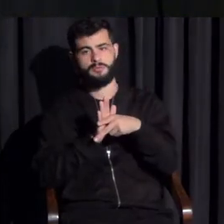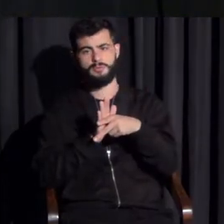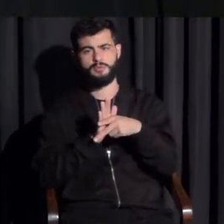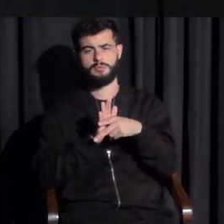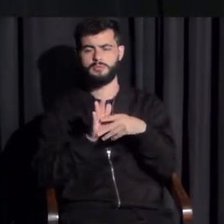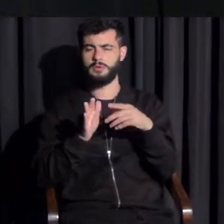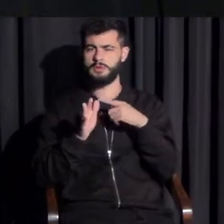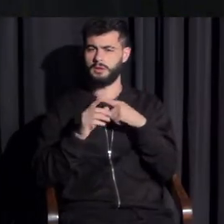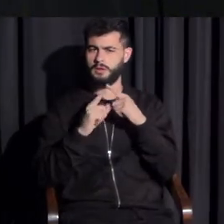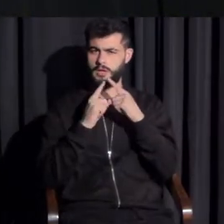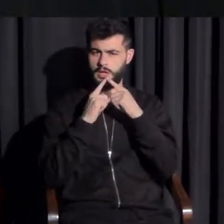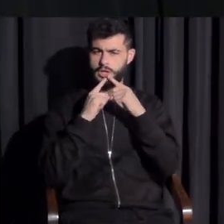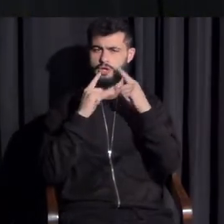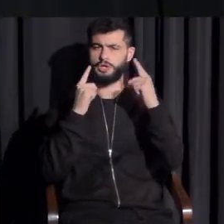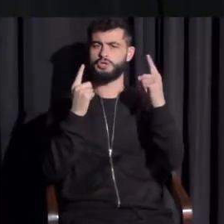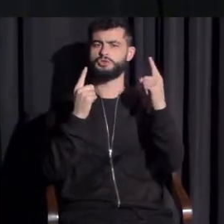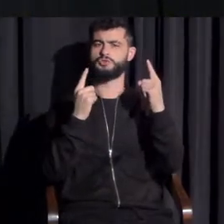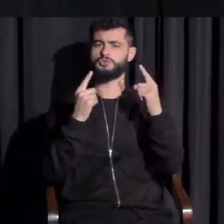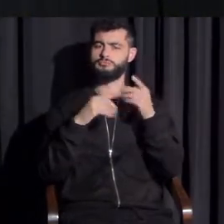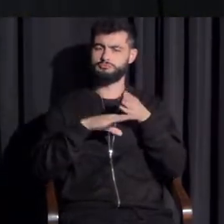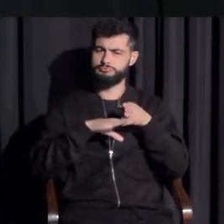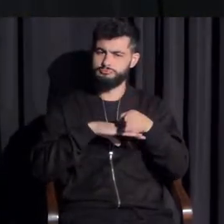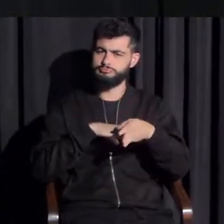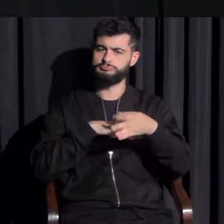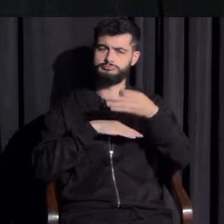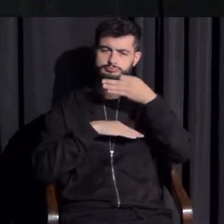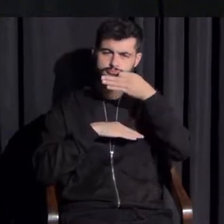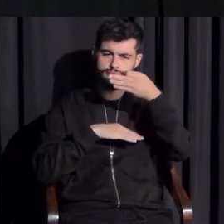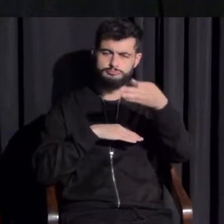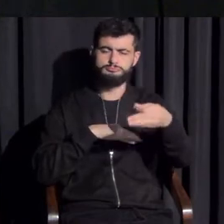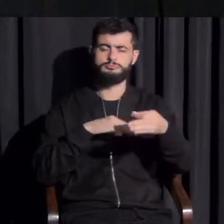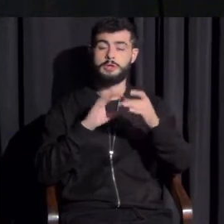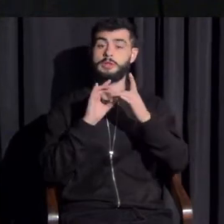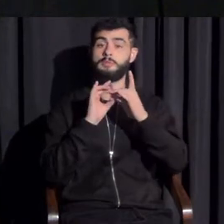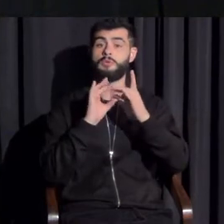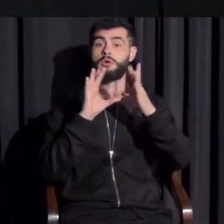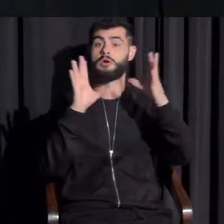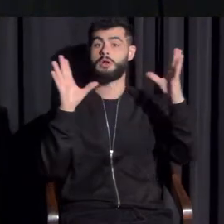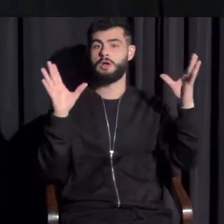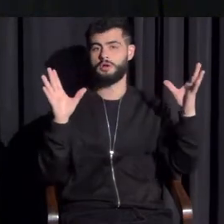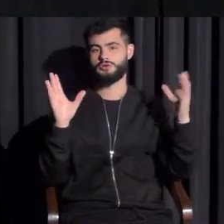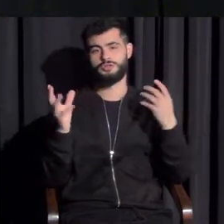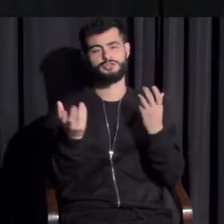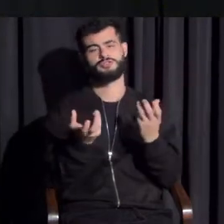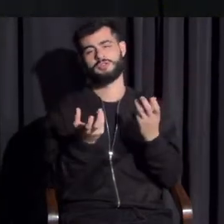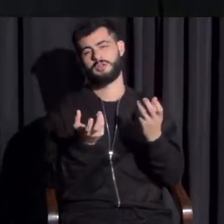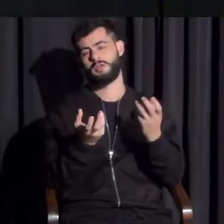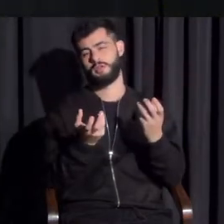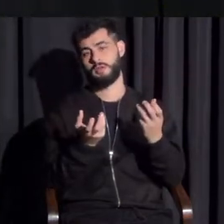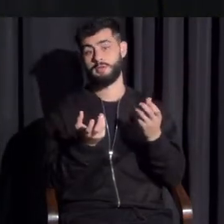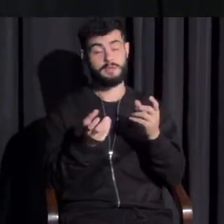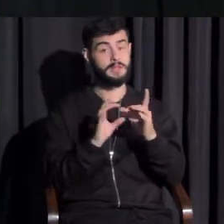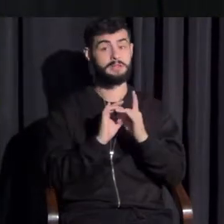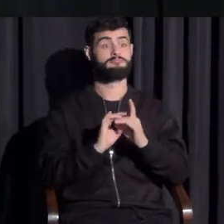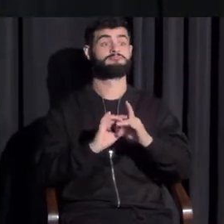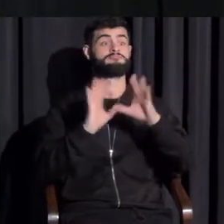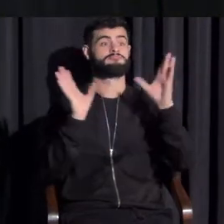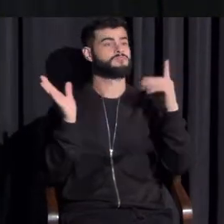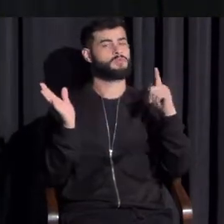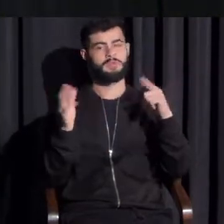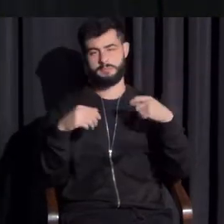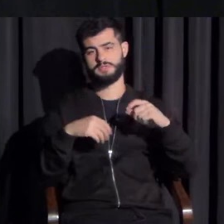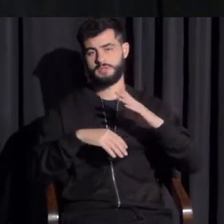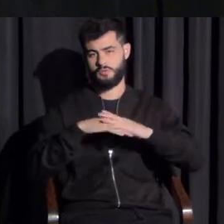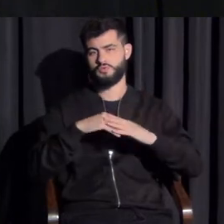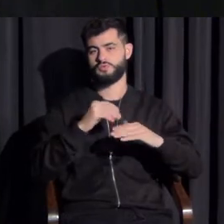com participação, democrático, que a gente carece tanto, que não temos essa democracia e ela tem que ser construída, isso tem que ser